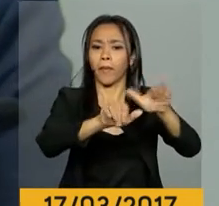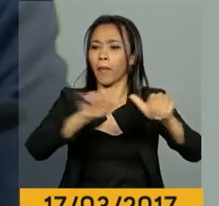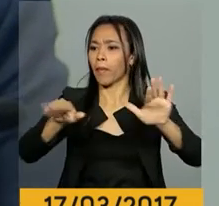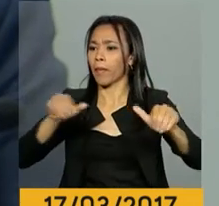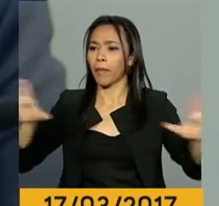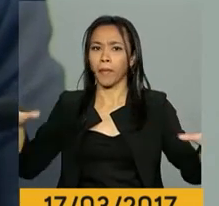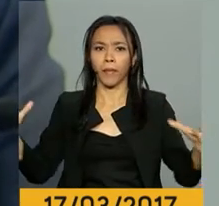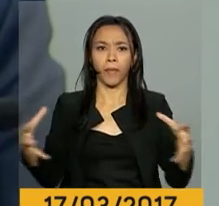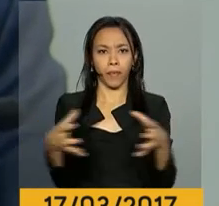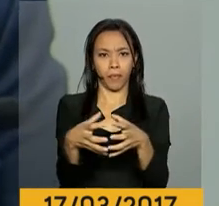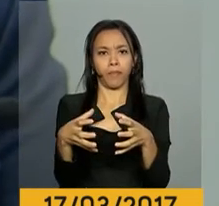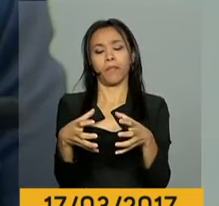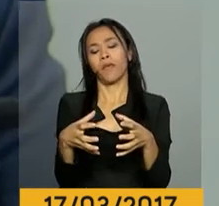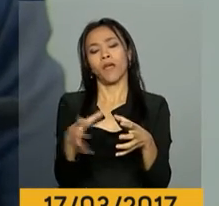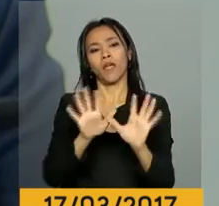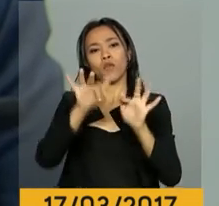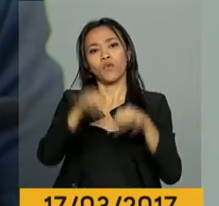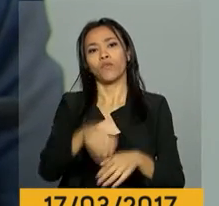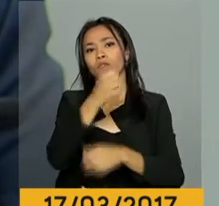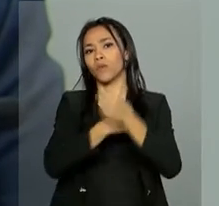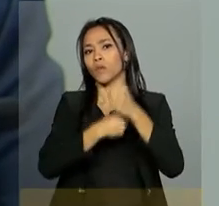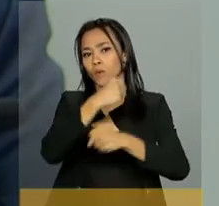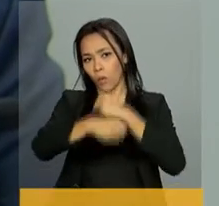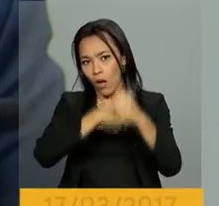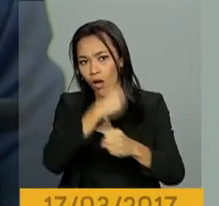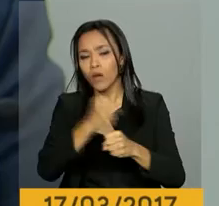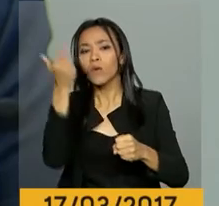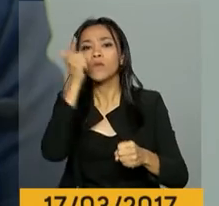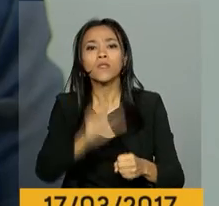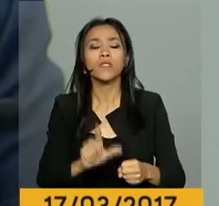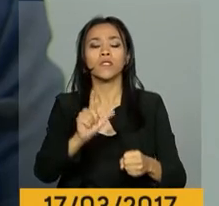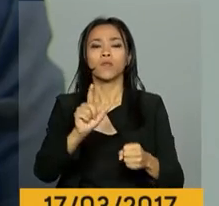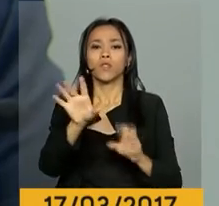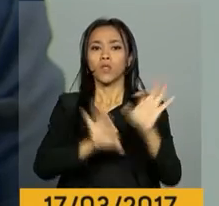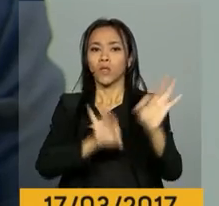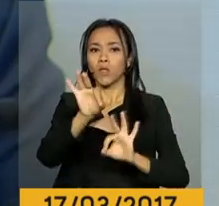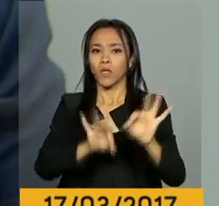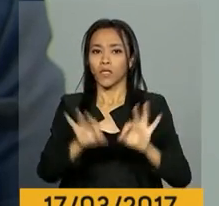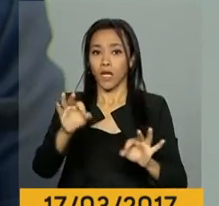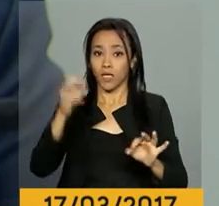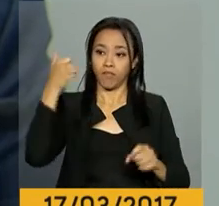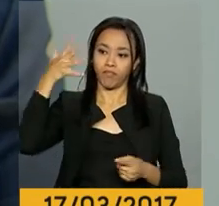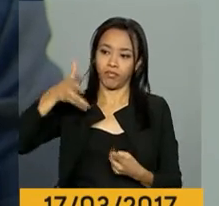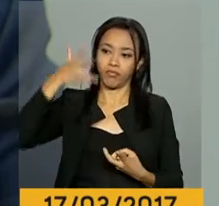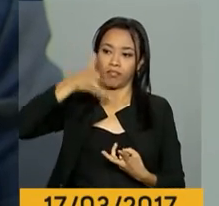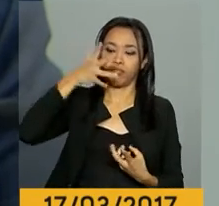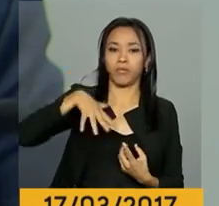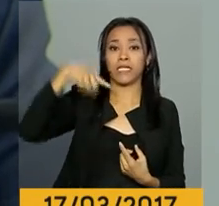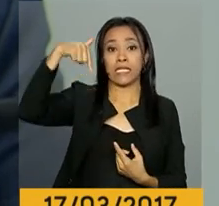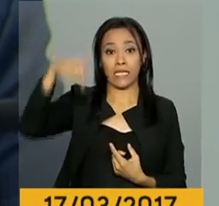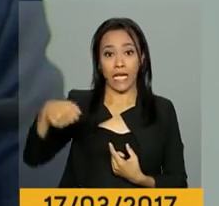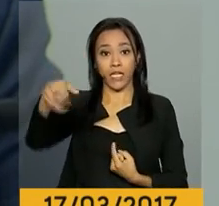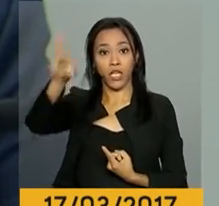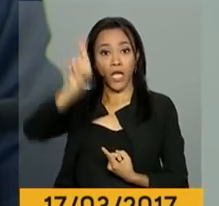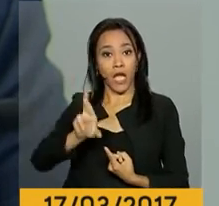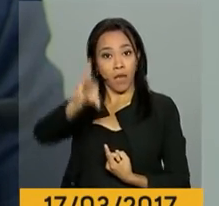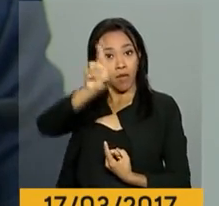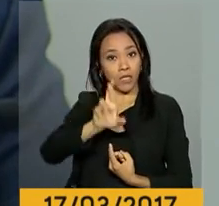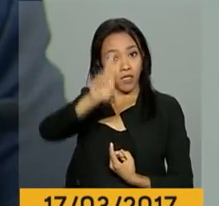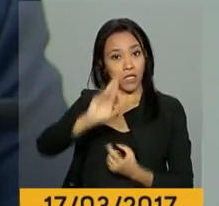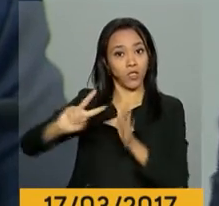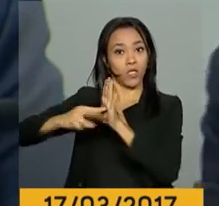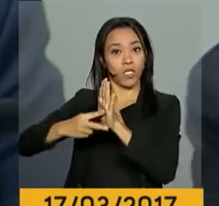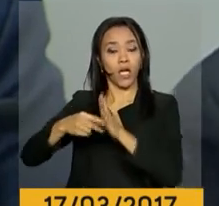no final do ano nós conseguimos fazer uma solenidade em que falaram 7 representantes das centrais sindicais e